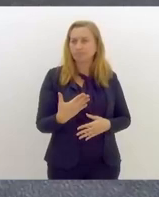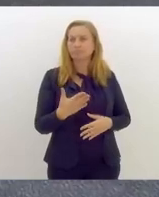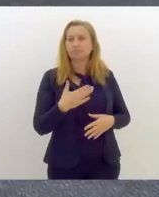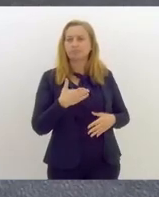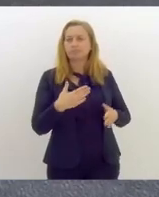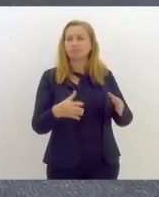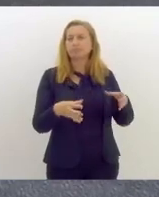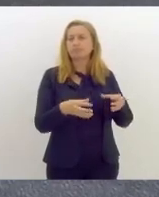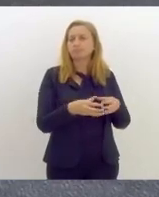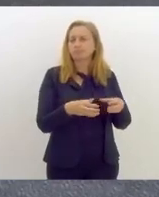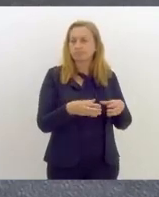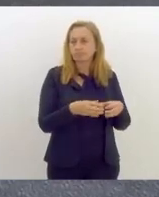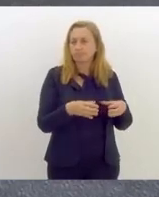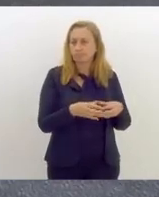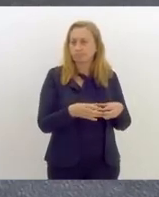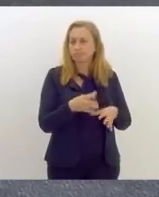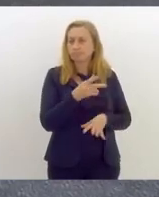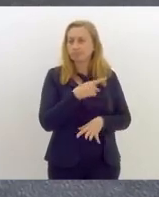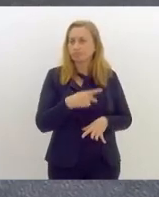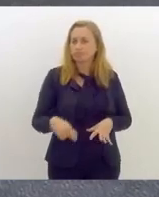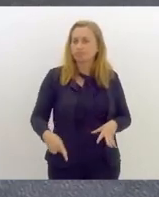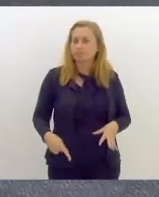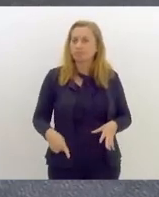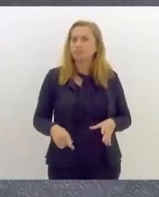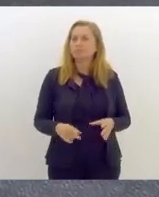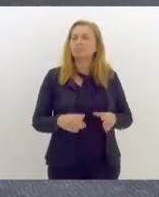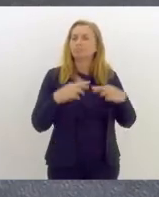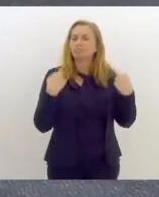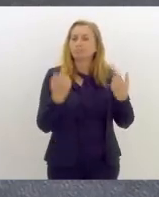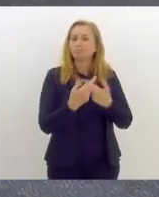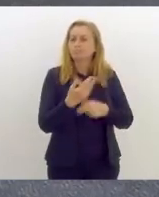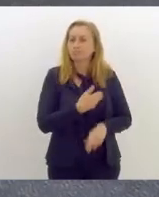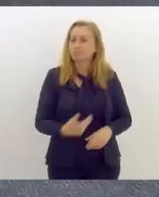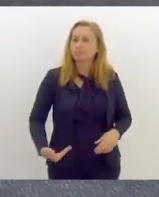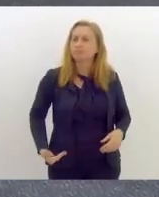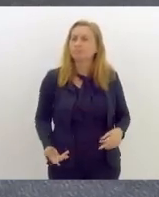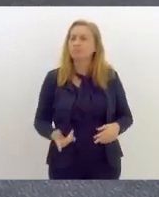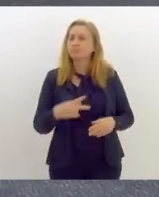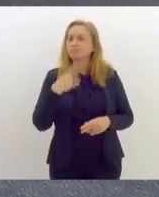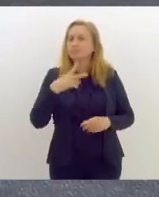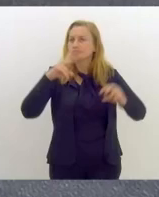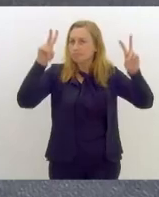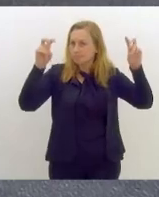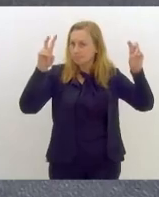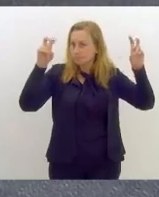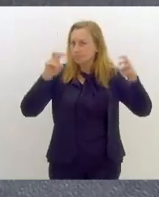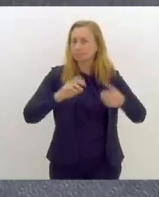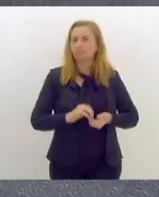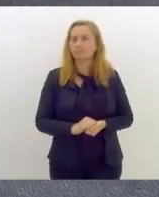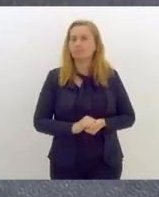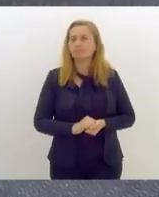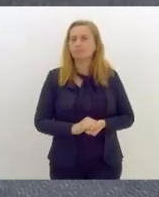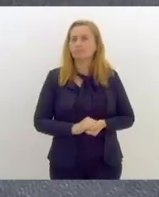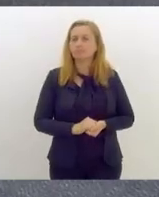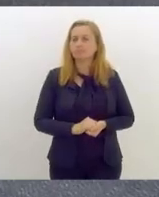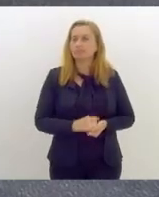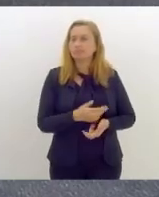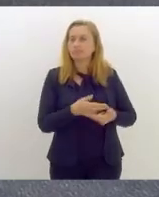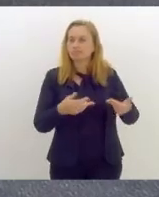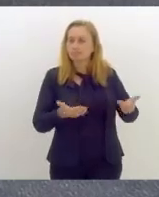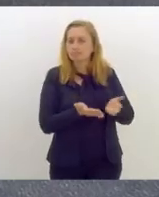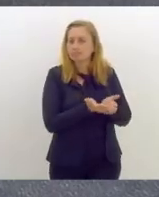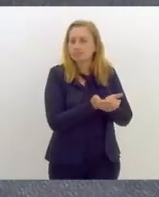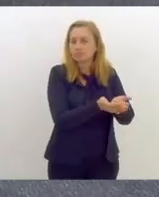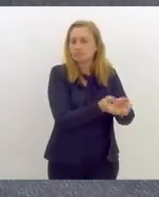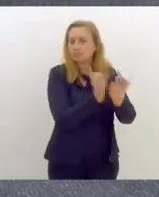eu faço parte como presidente uma comissão uma audiência pública para tratar dessa questão dessas embarcações que